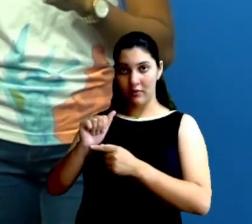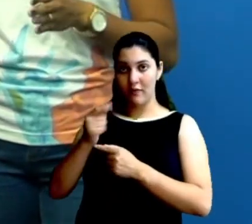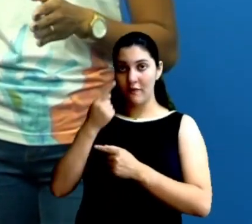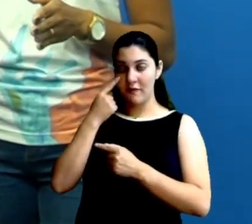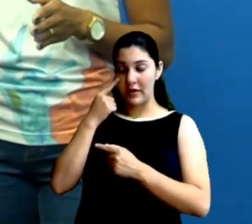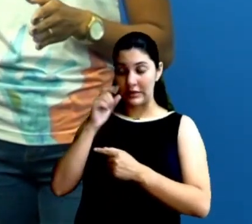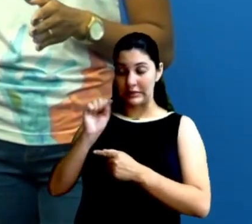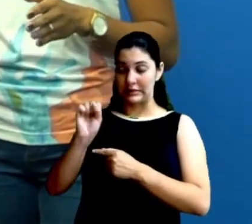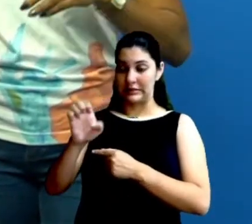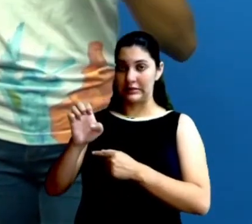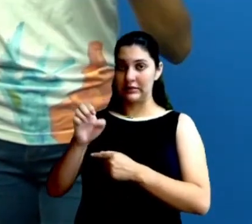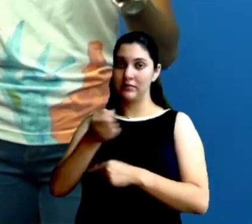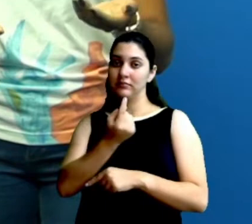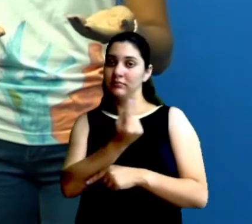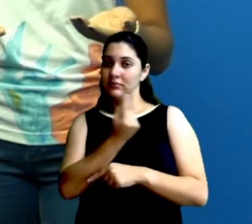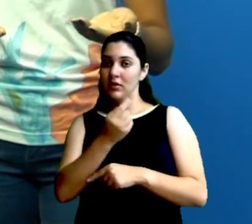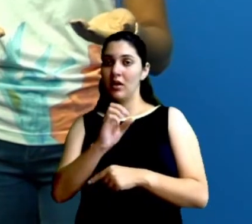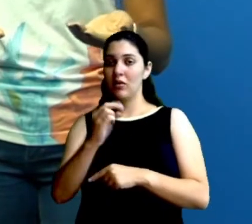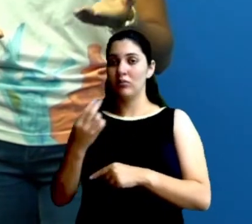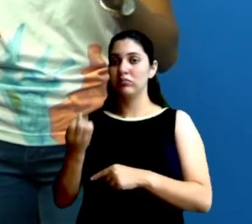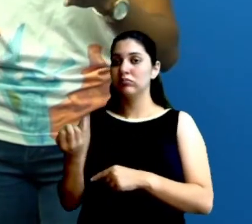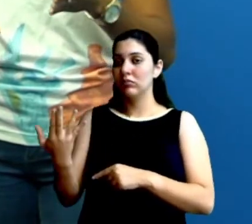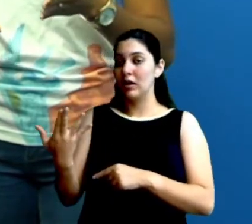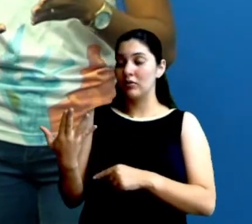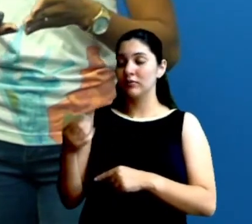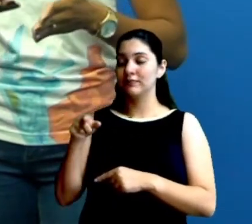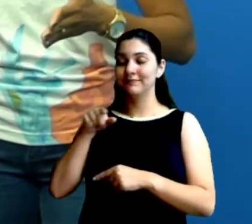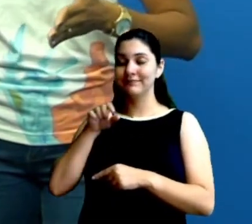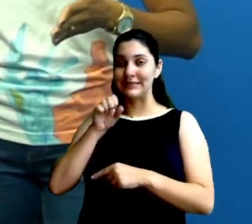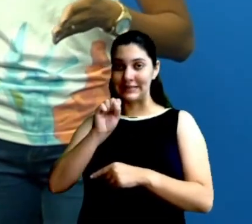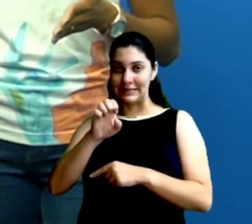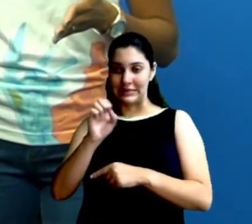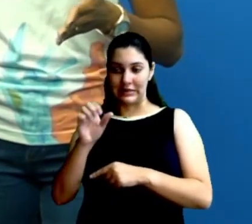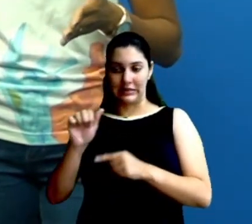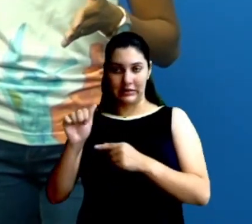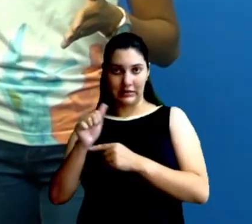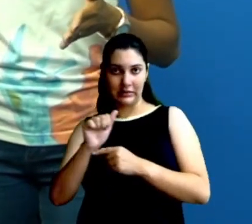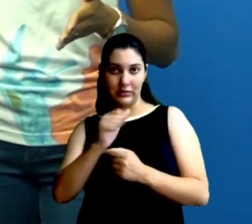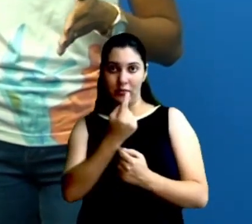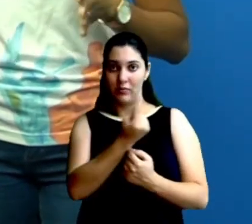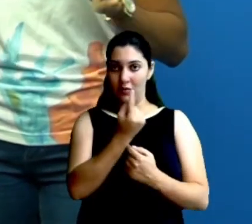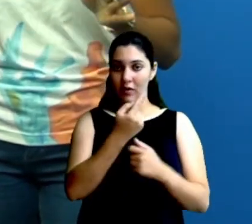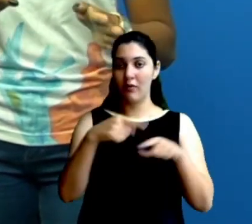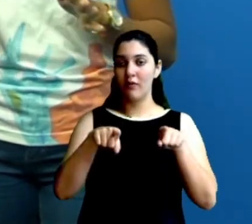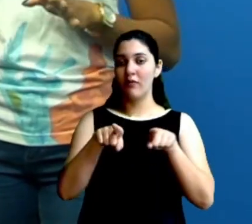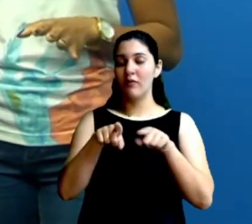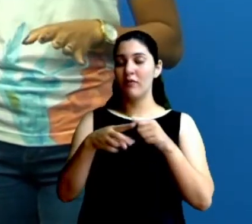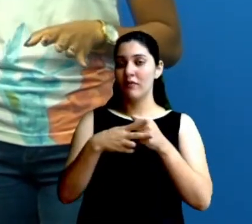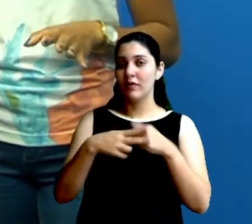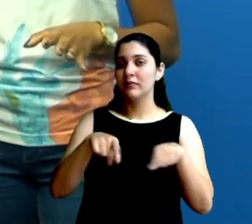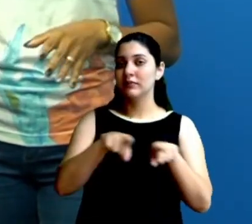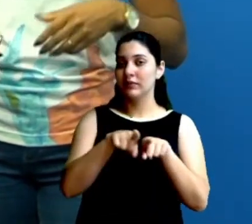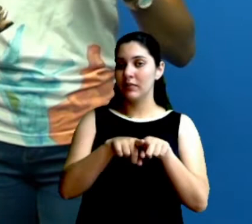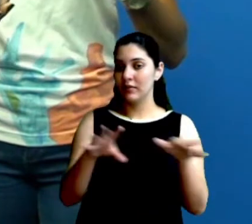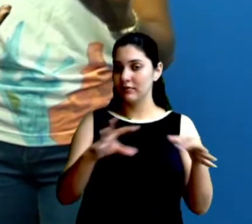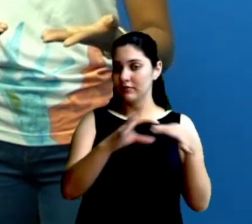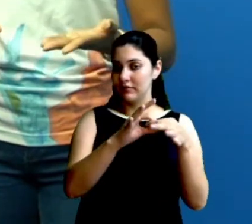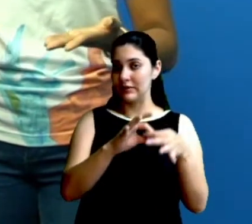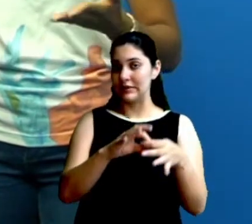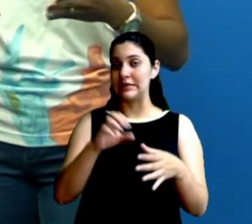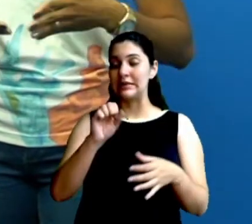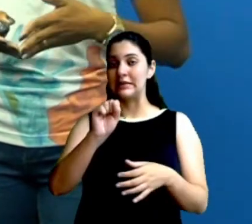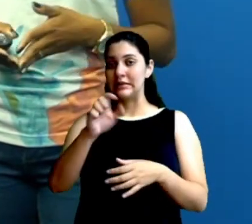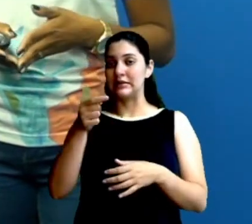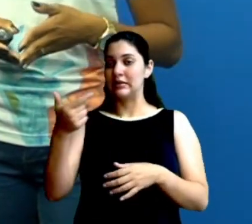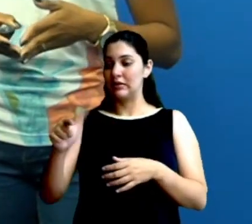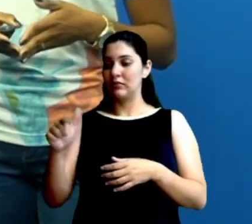no singular ou plural. Se o teu artigo estiver no singular, o teu verbo fica no singular. Se não houver artigo,